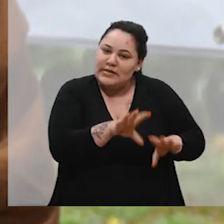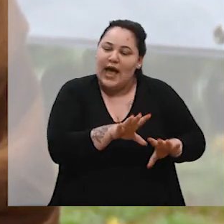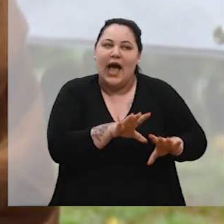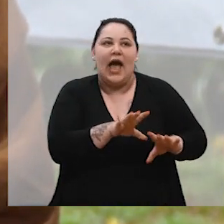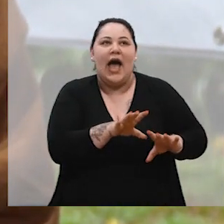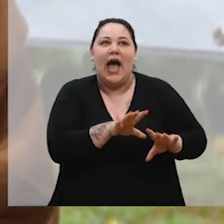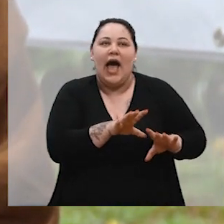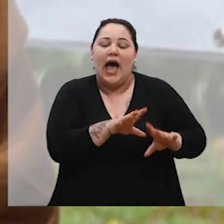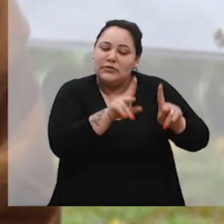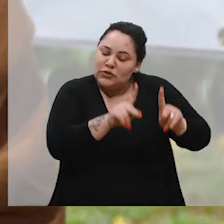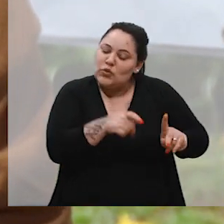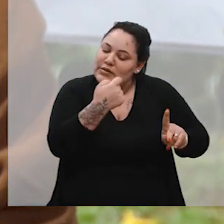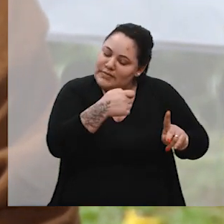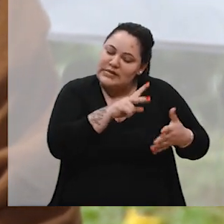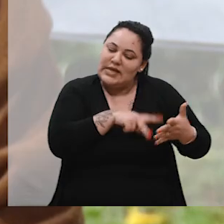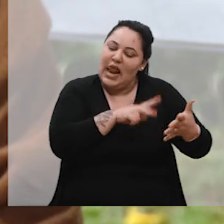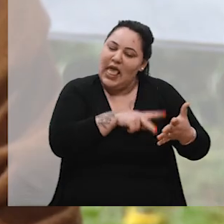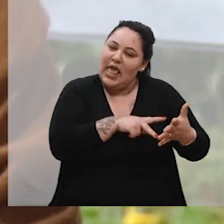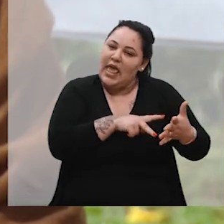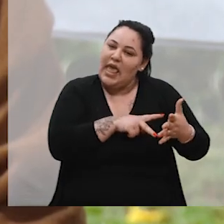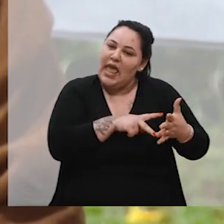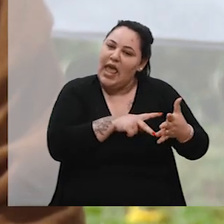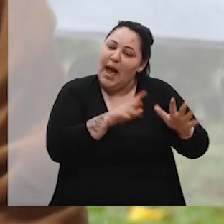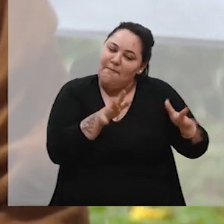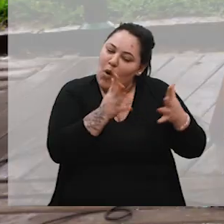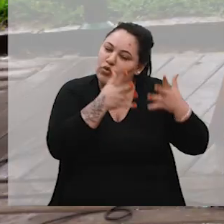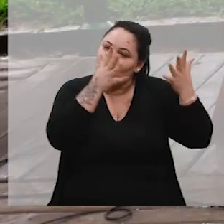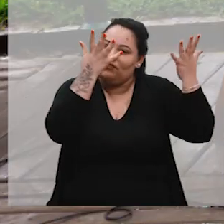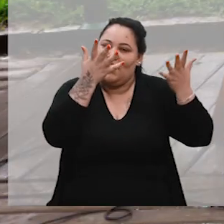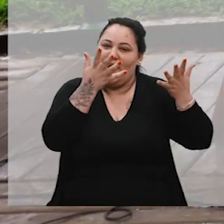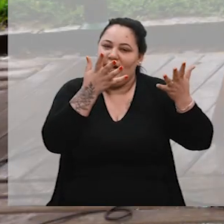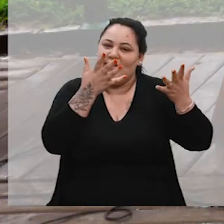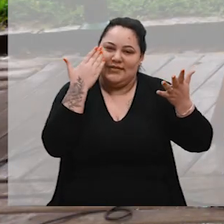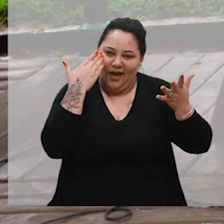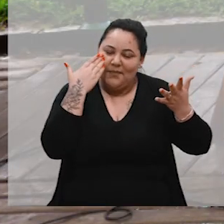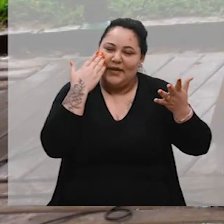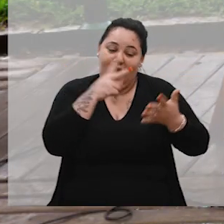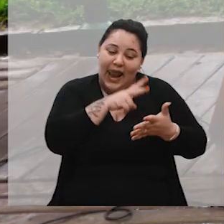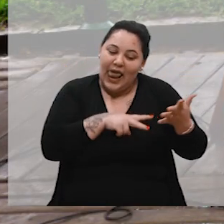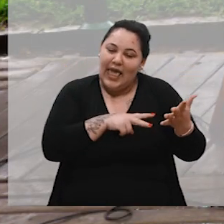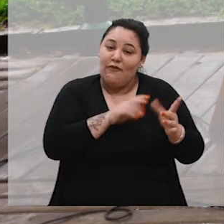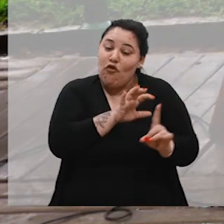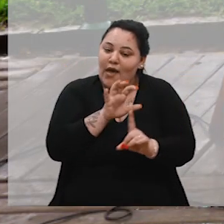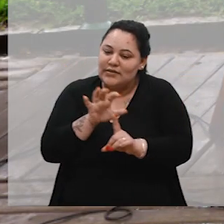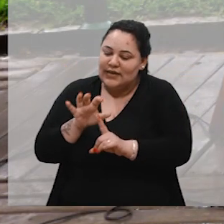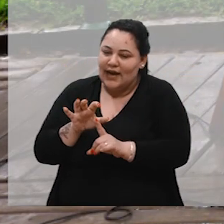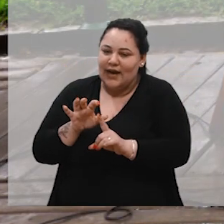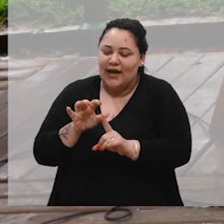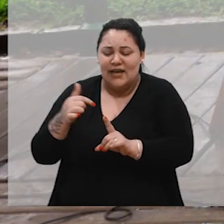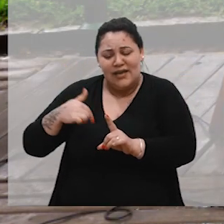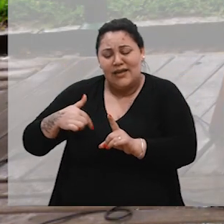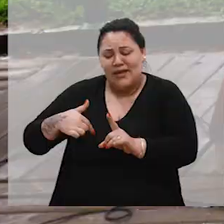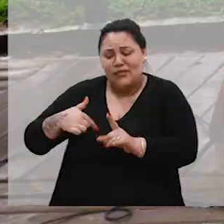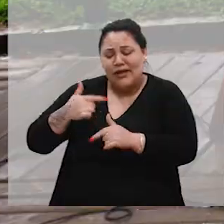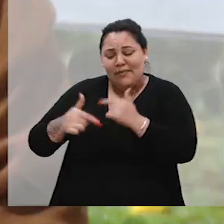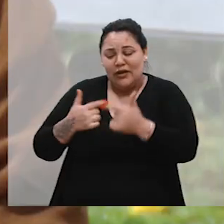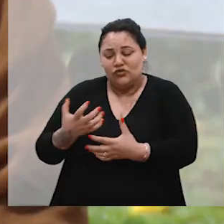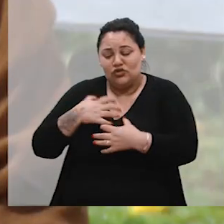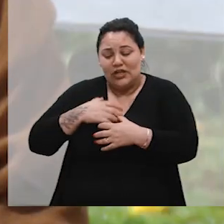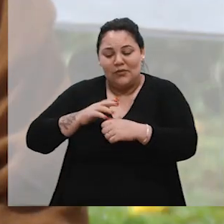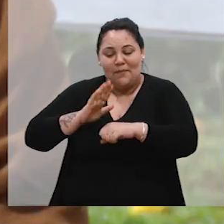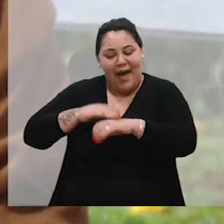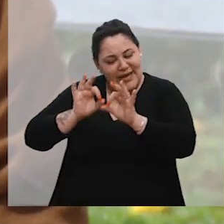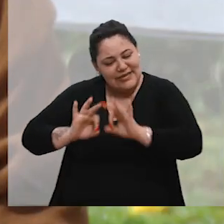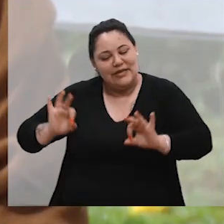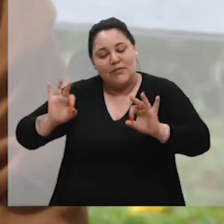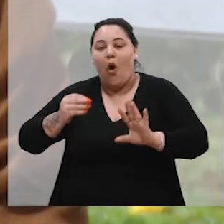de ter lecionado, ter incentivado muito a leitura, eu procuro trabalhar algo mais simples, digamos assim. Não